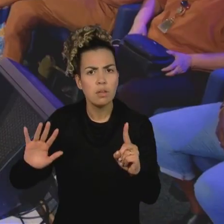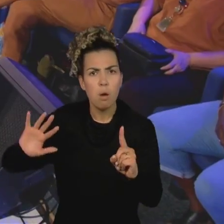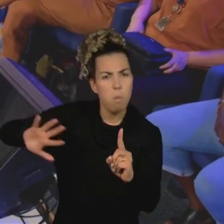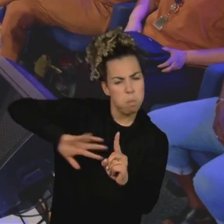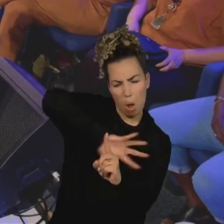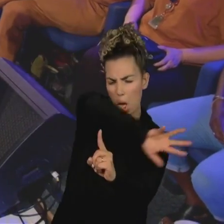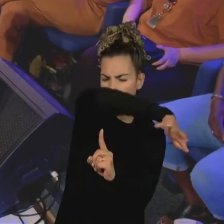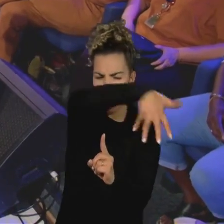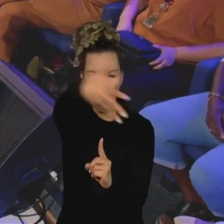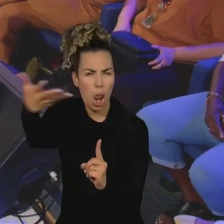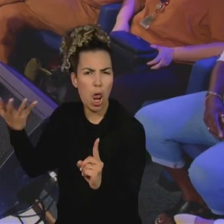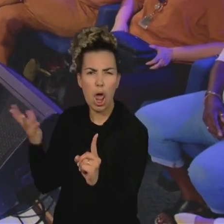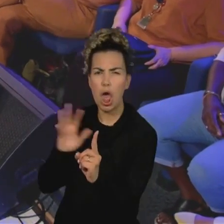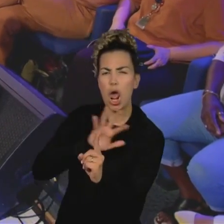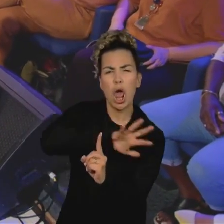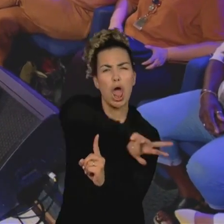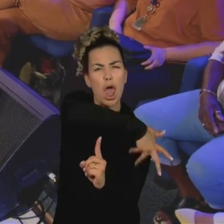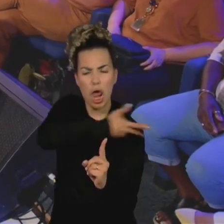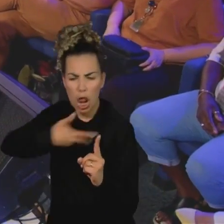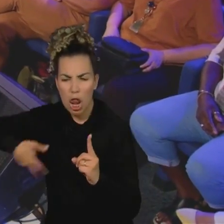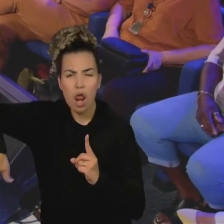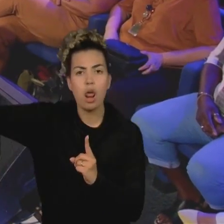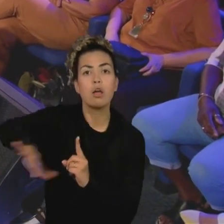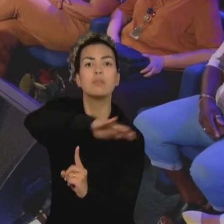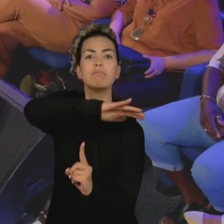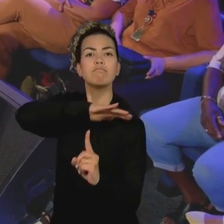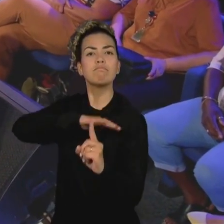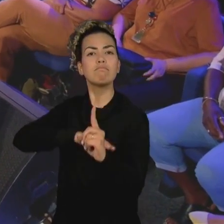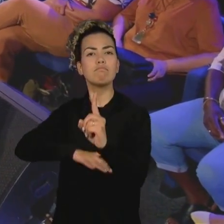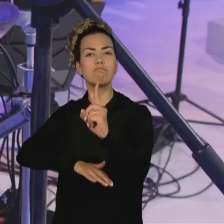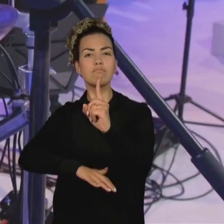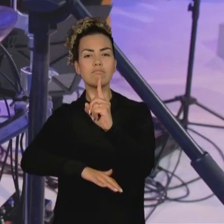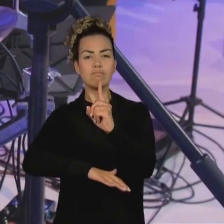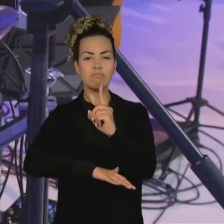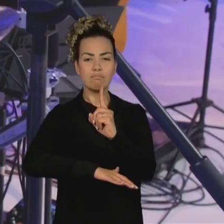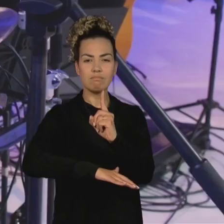Above us only sky.